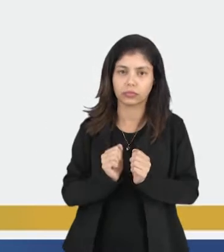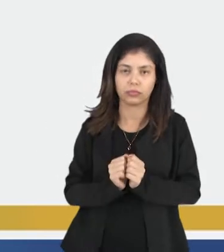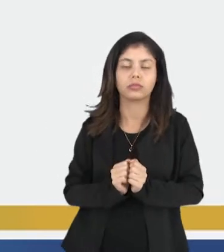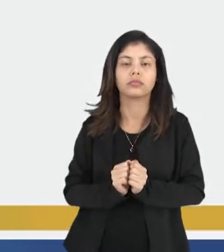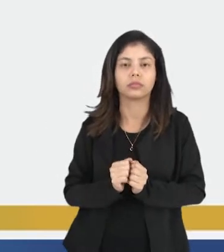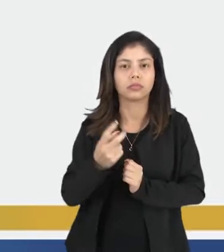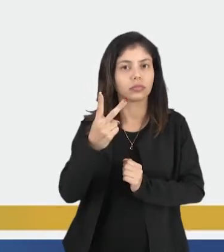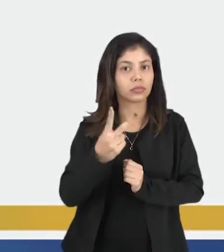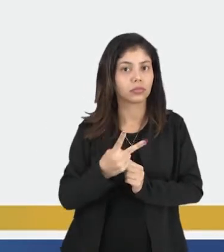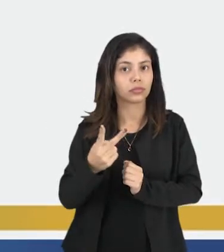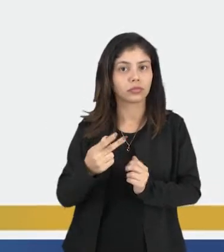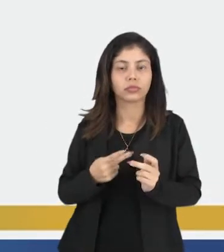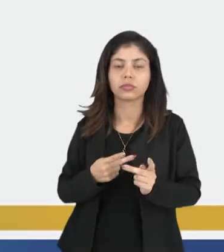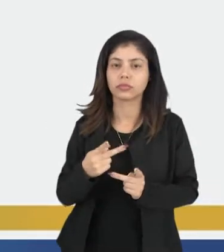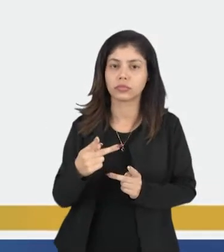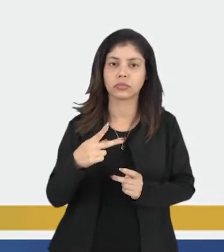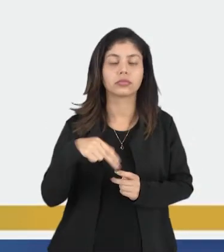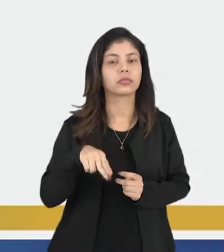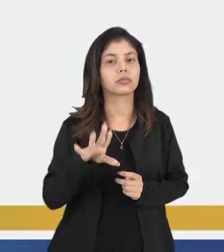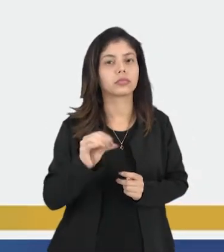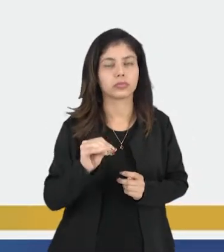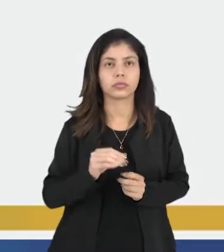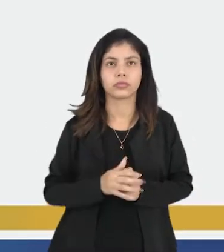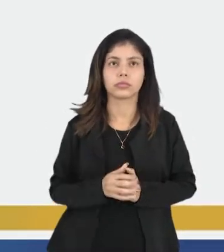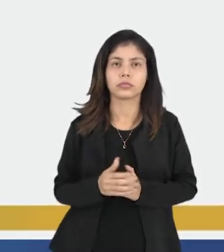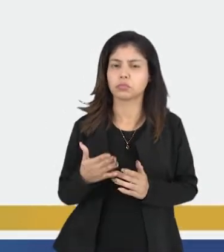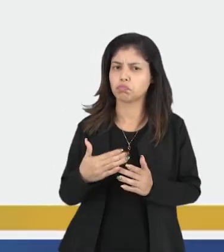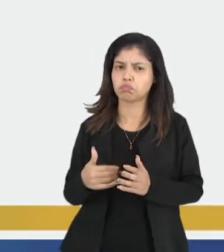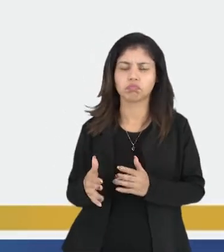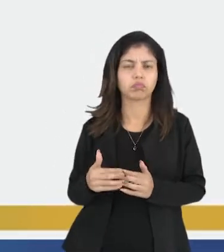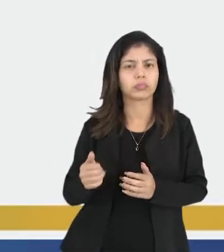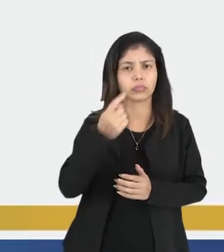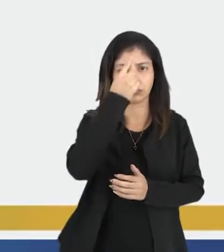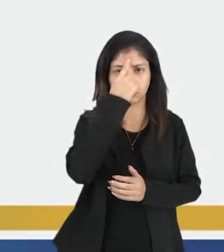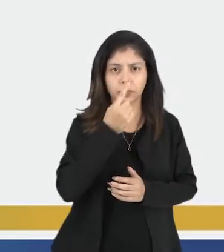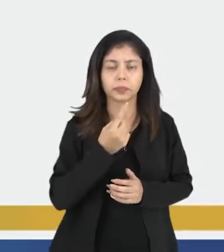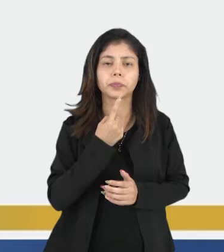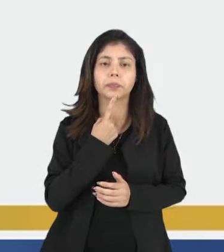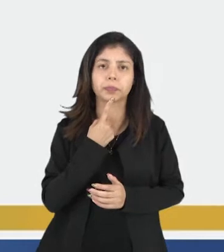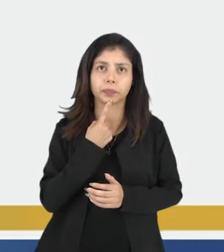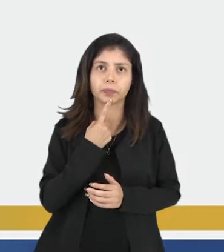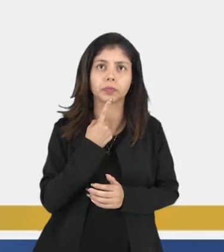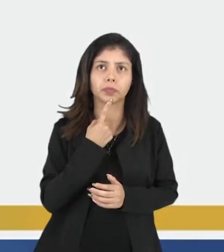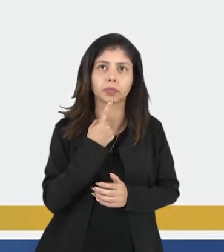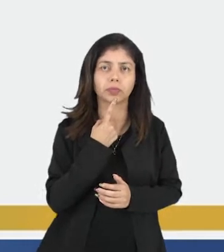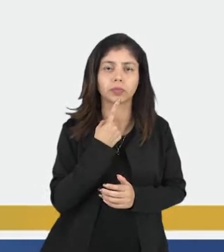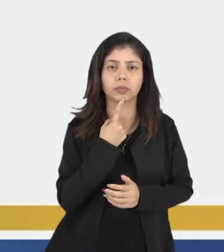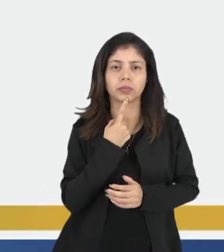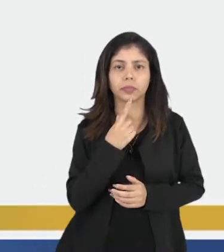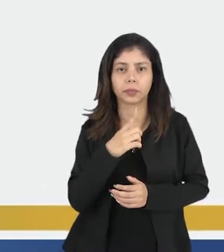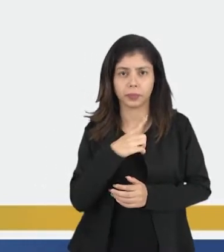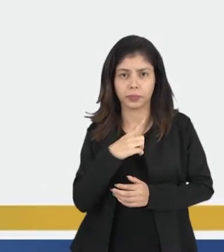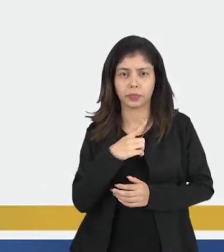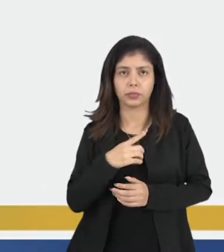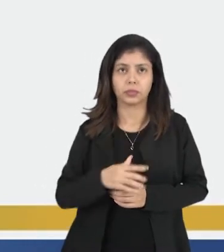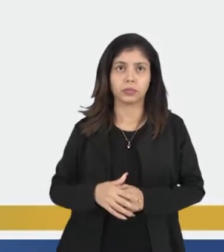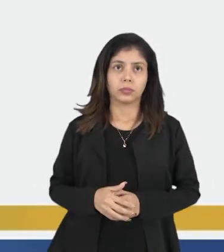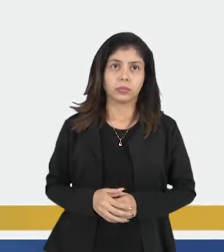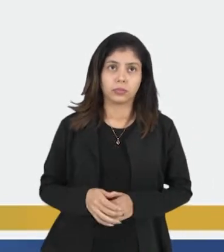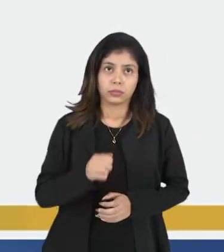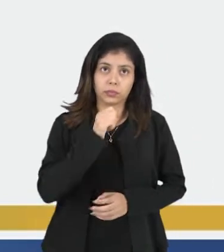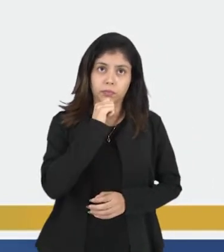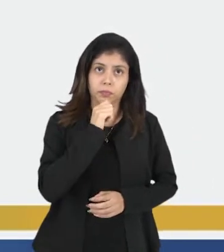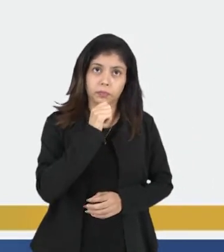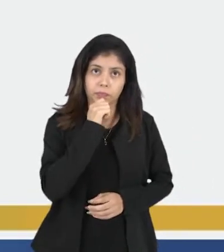né de dois planos e aí dependendo da figura e da dobradura que ela esteja ainda